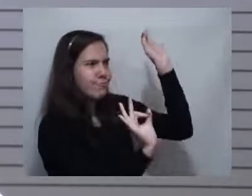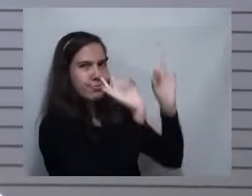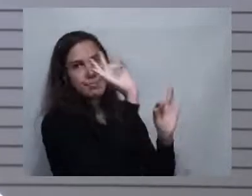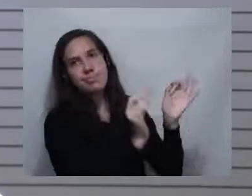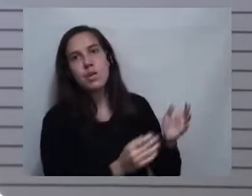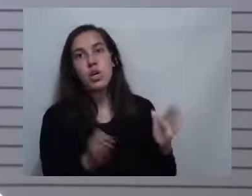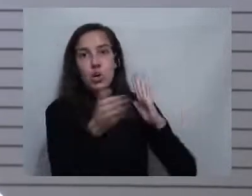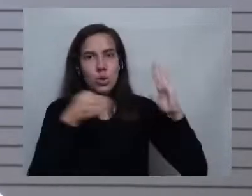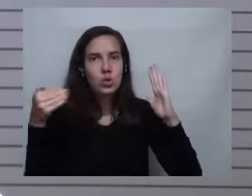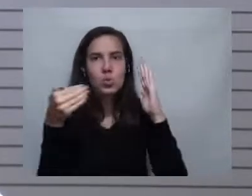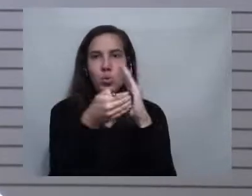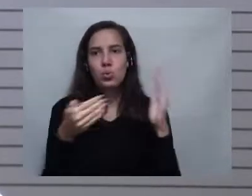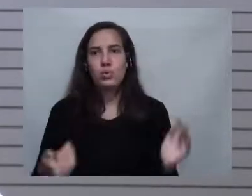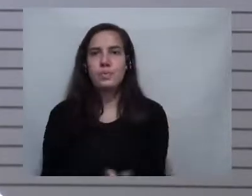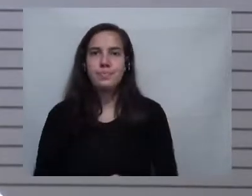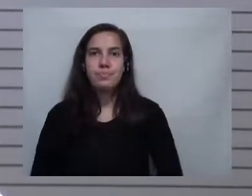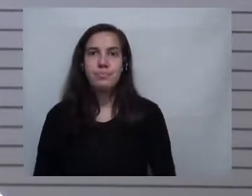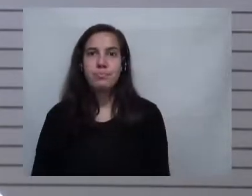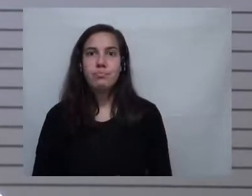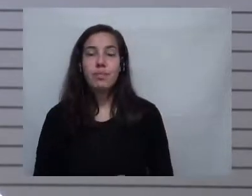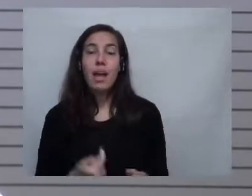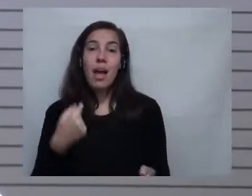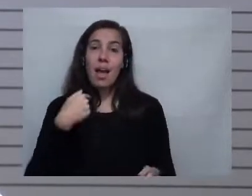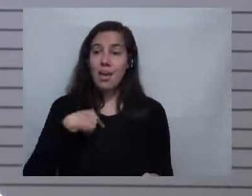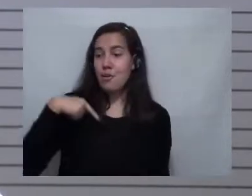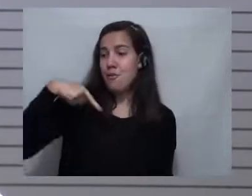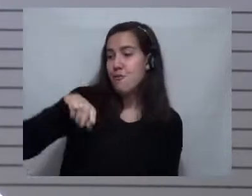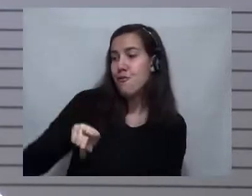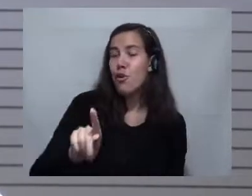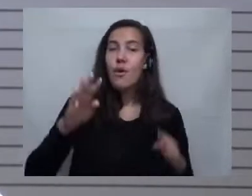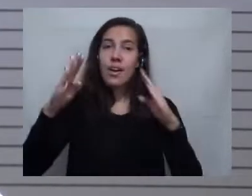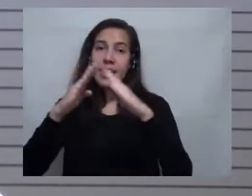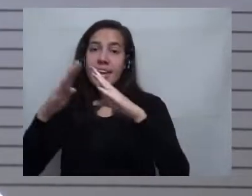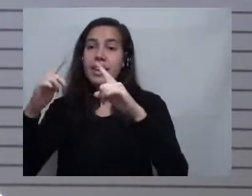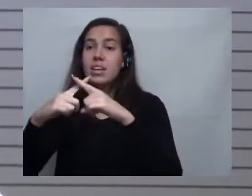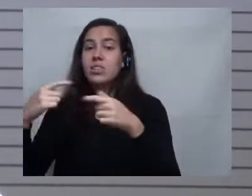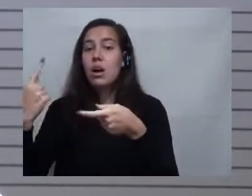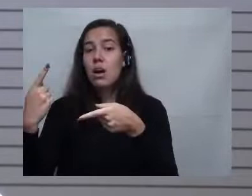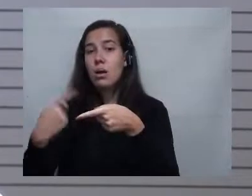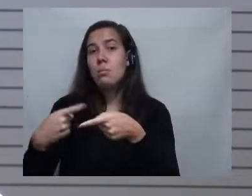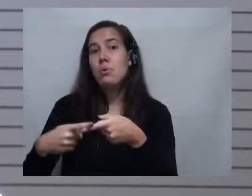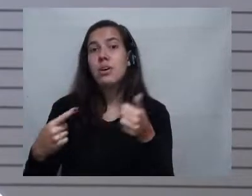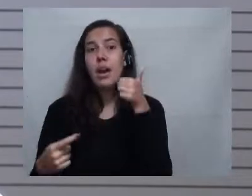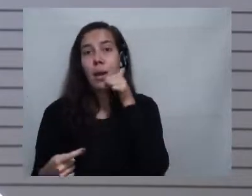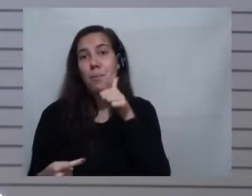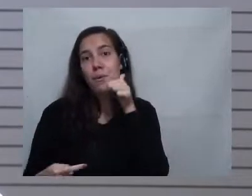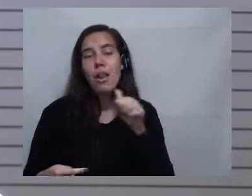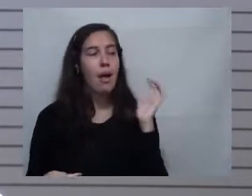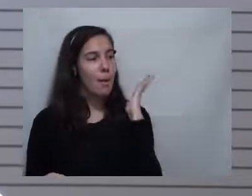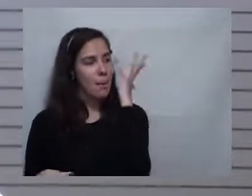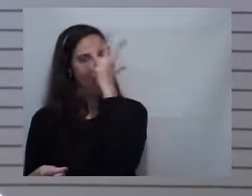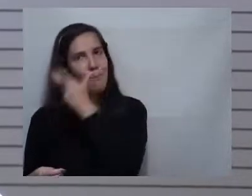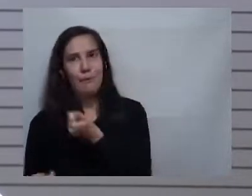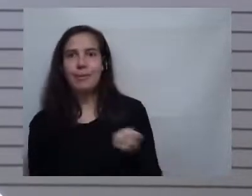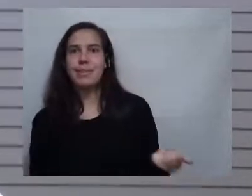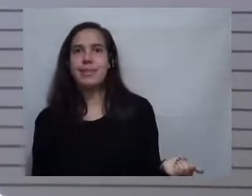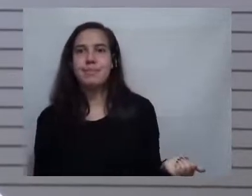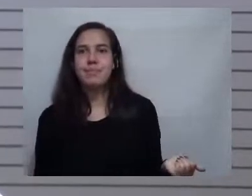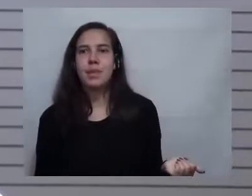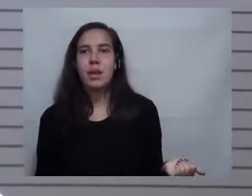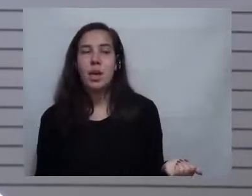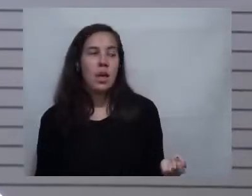e eu vou no culto de jovem porque lá tem umas meninas bonita hoje eu vou na igreja